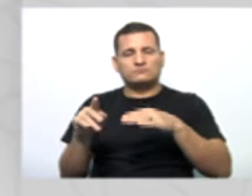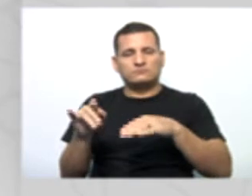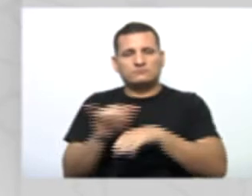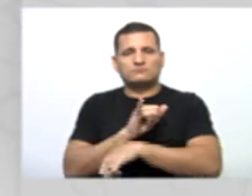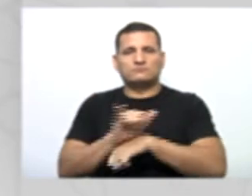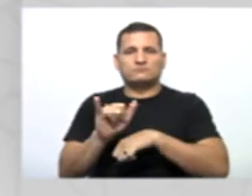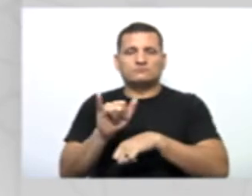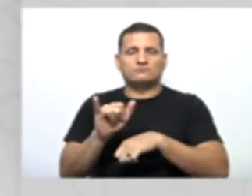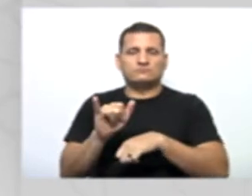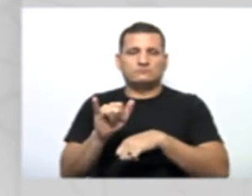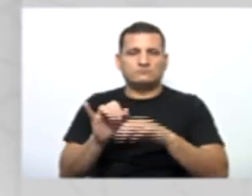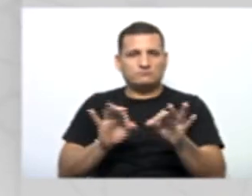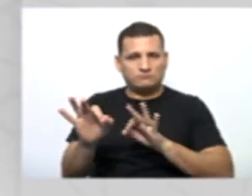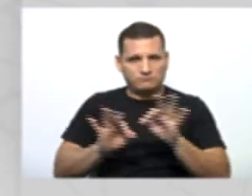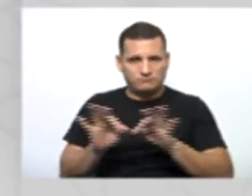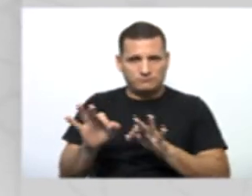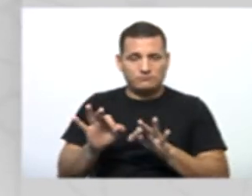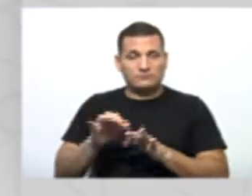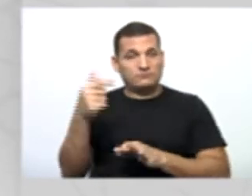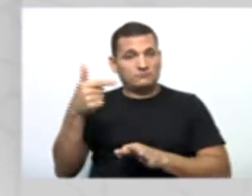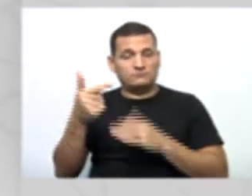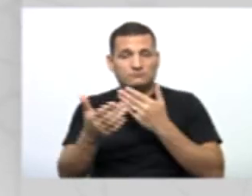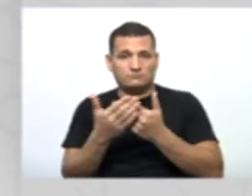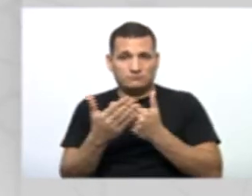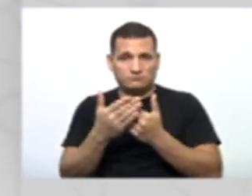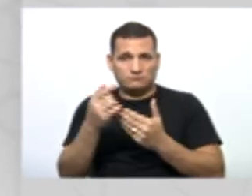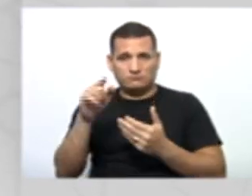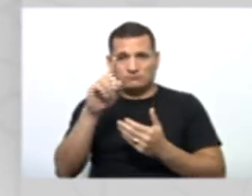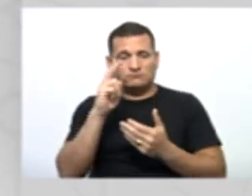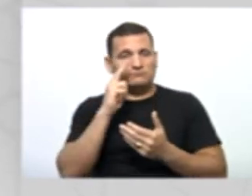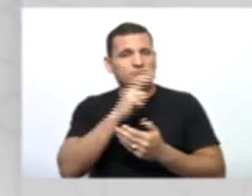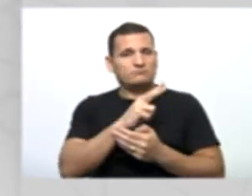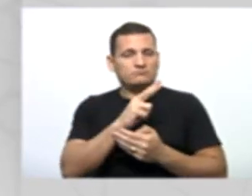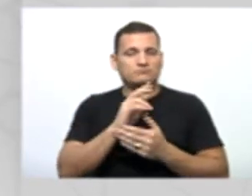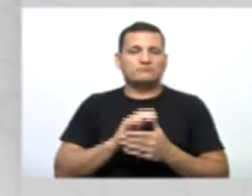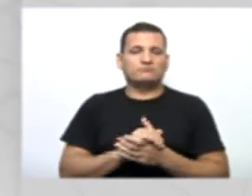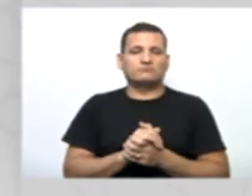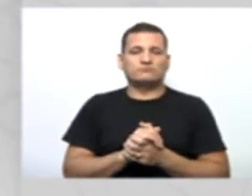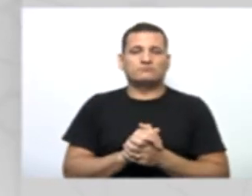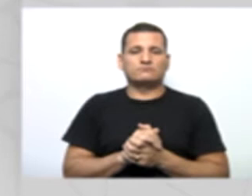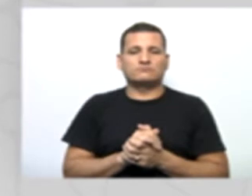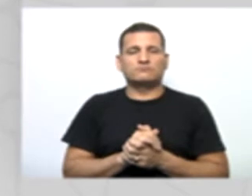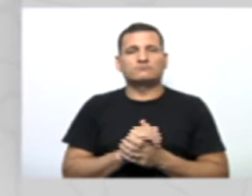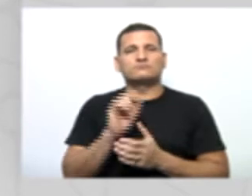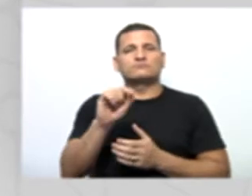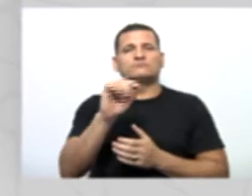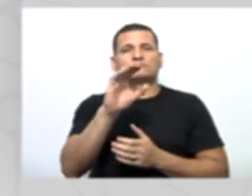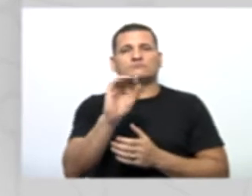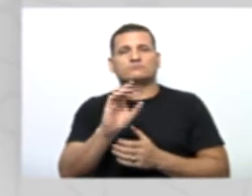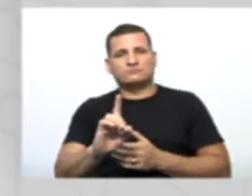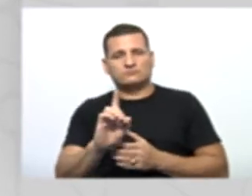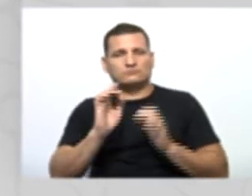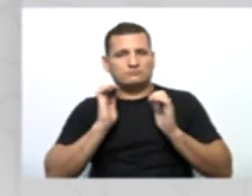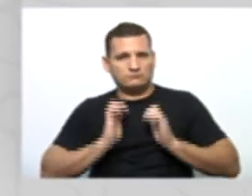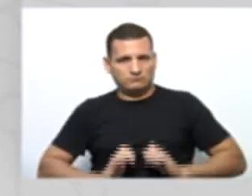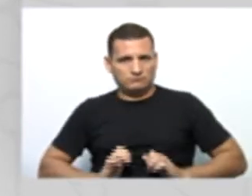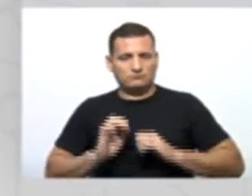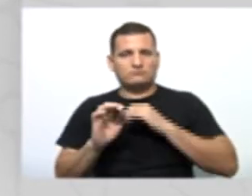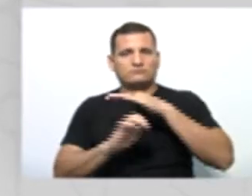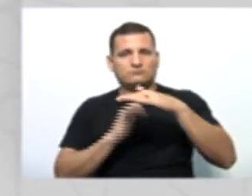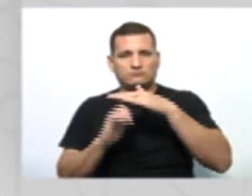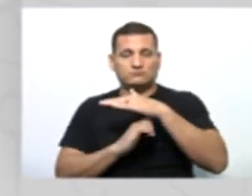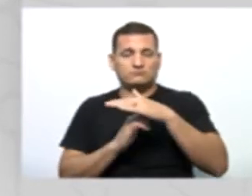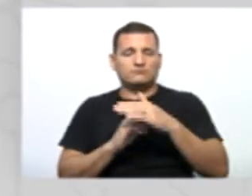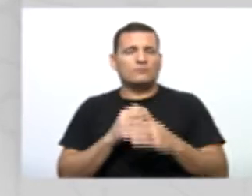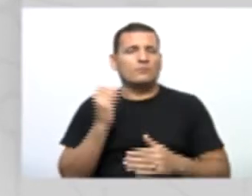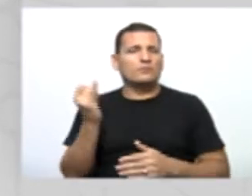vamos ver na próxima aula, na segunda aula, quando nós falarmos sobre os códigos de ética em empresas, a importância